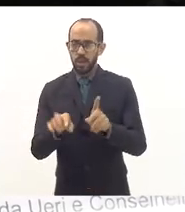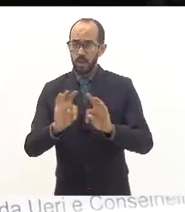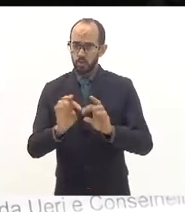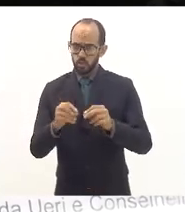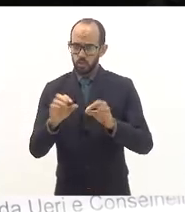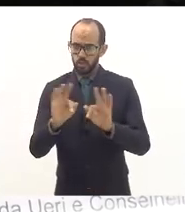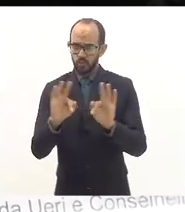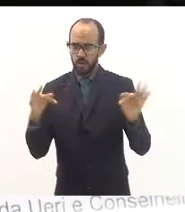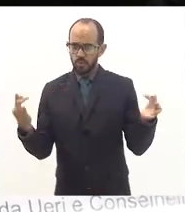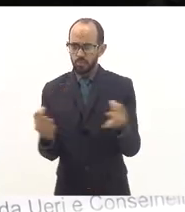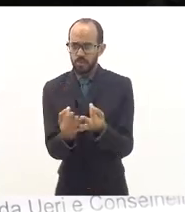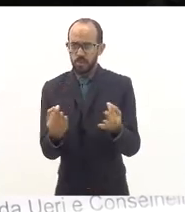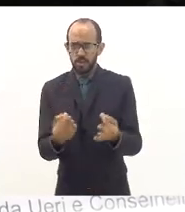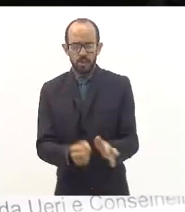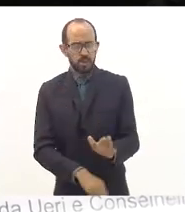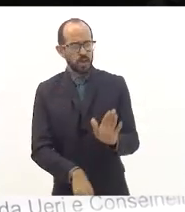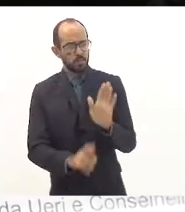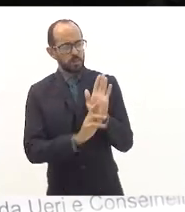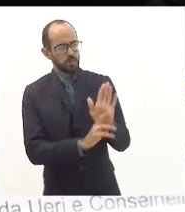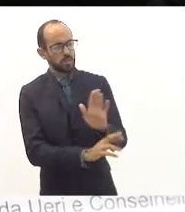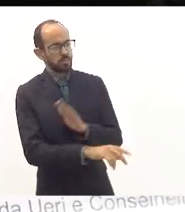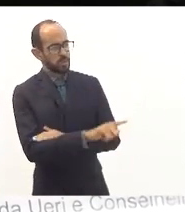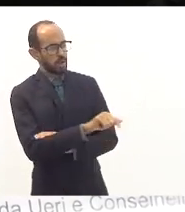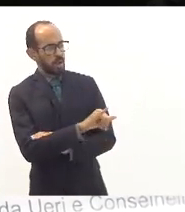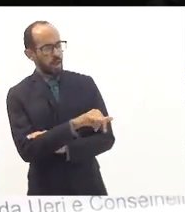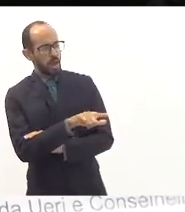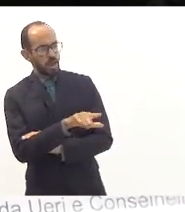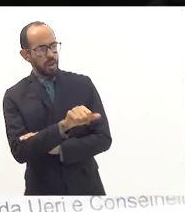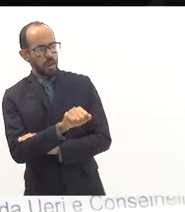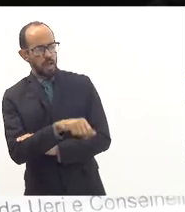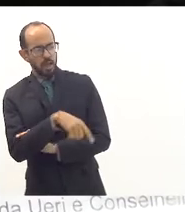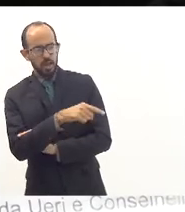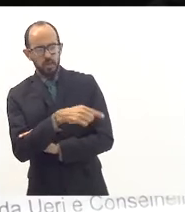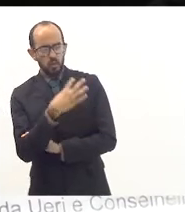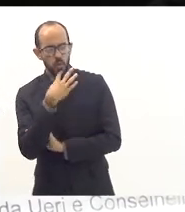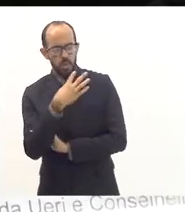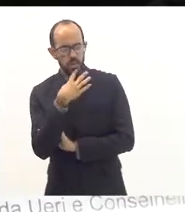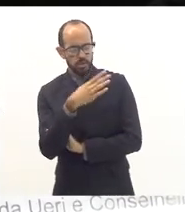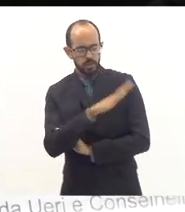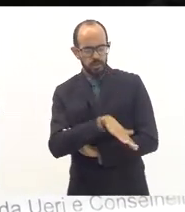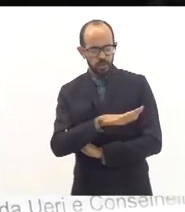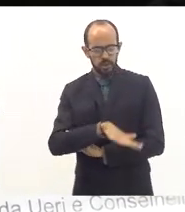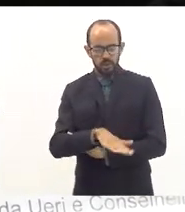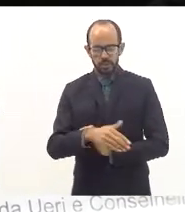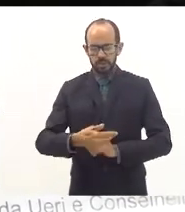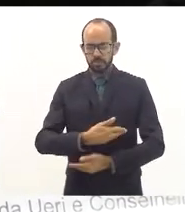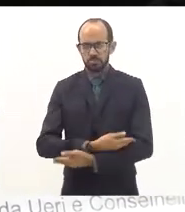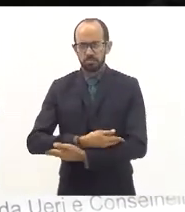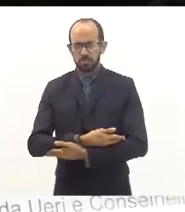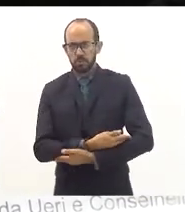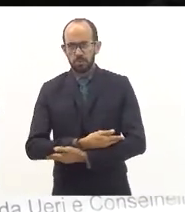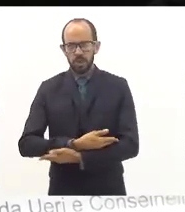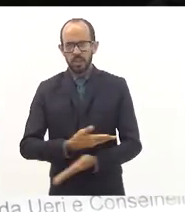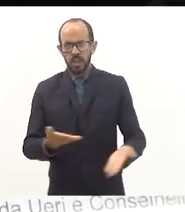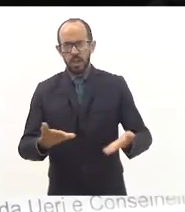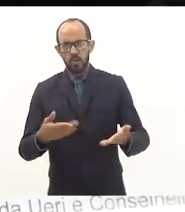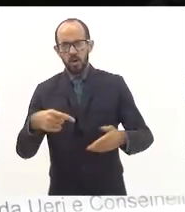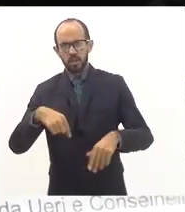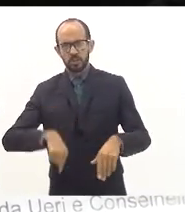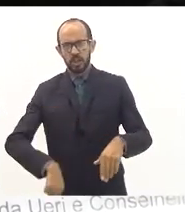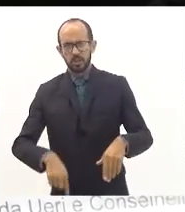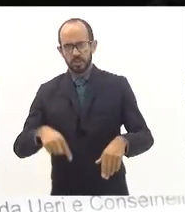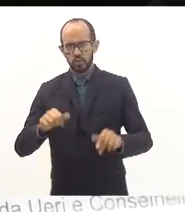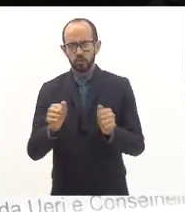na pessoa da Laila, né, que eu conheci menina na primeira infância, hoje está conosco, né, uma